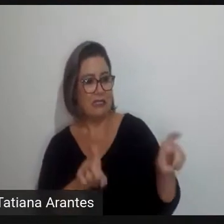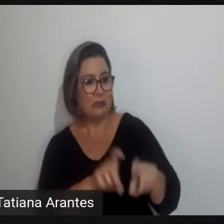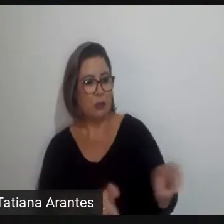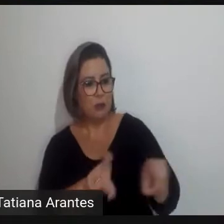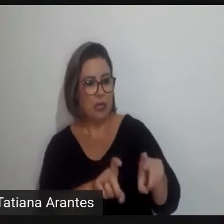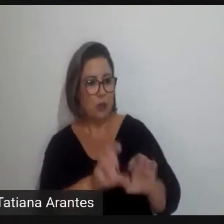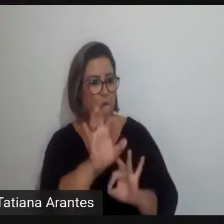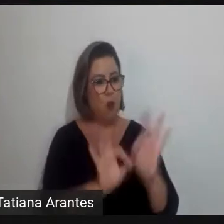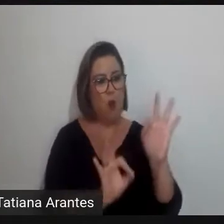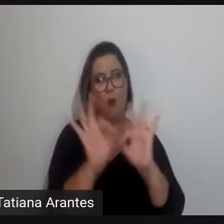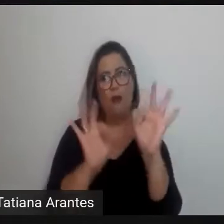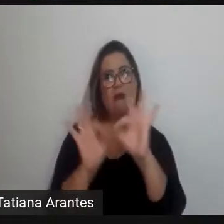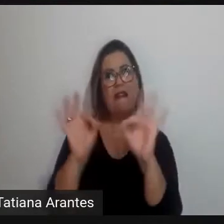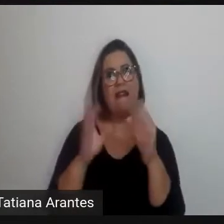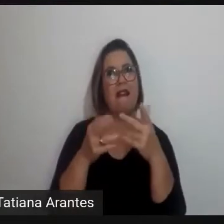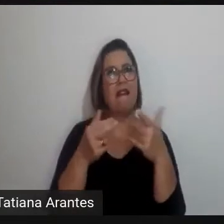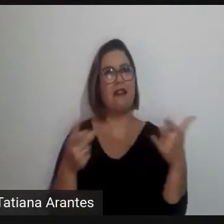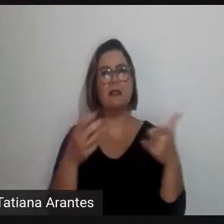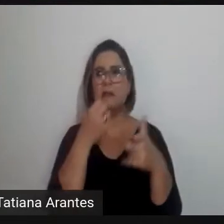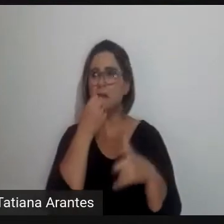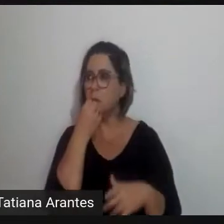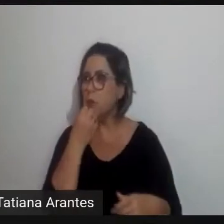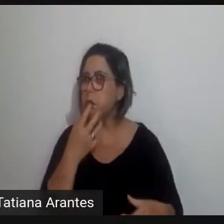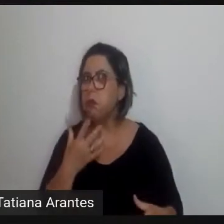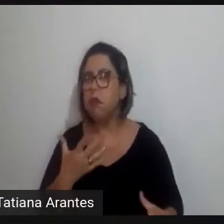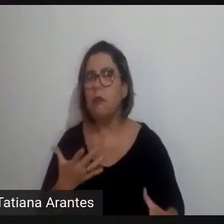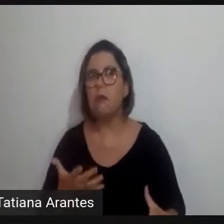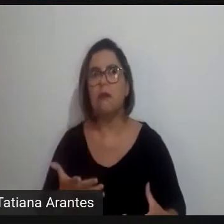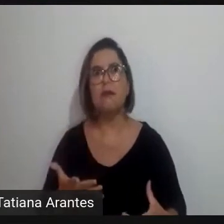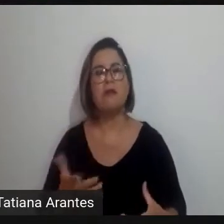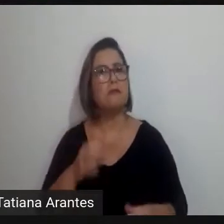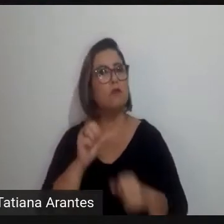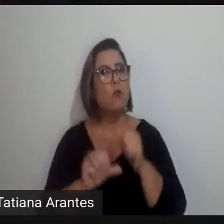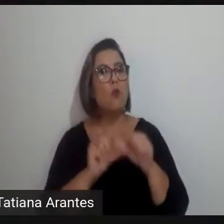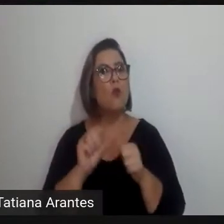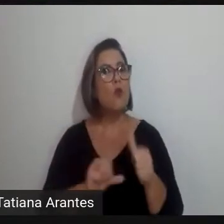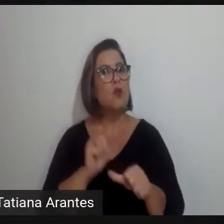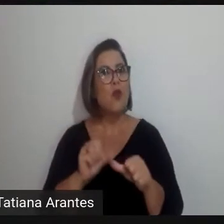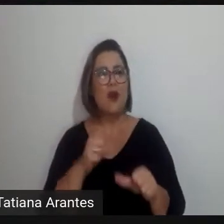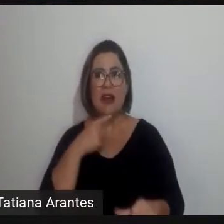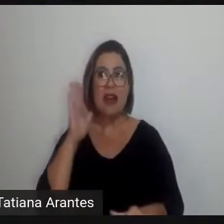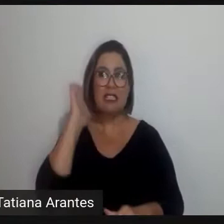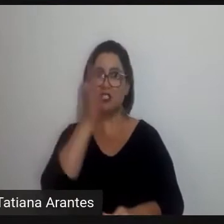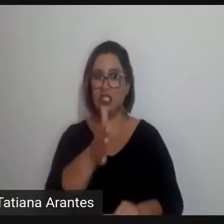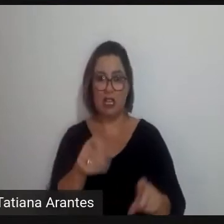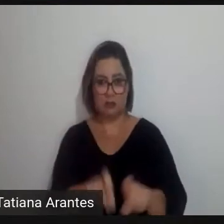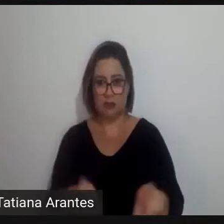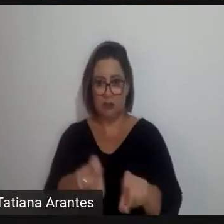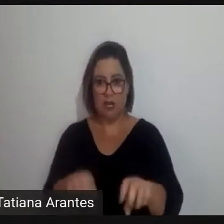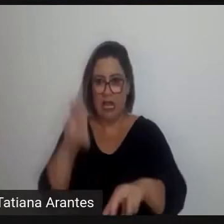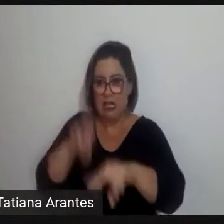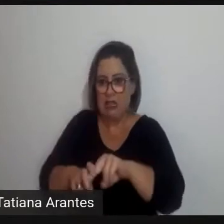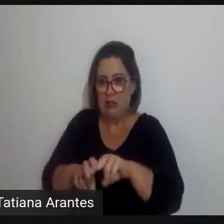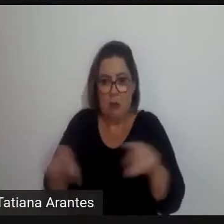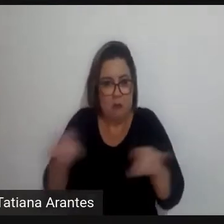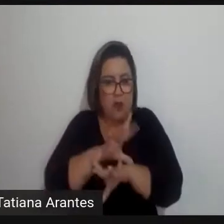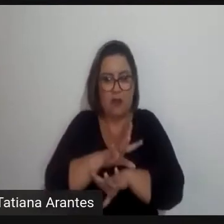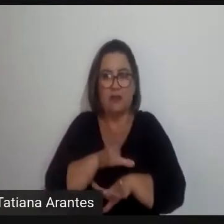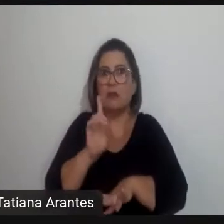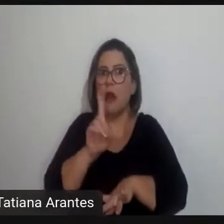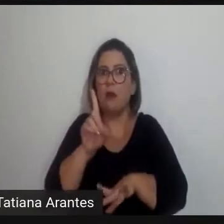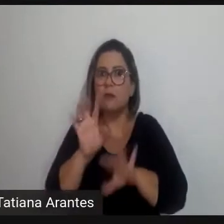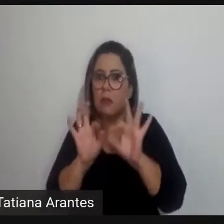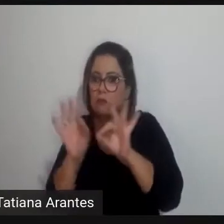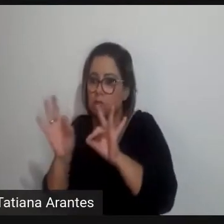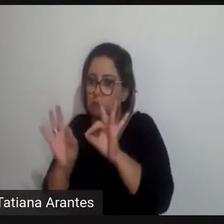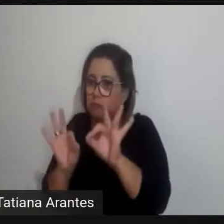organização do trabalho foi bastante alterada. E, como eu estava comentando, as questões